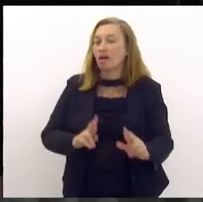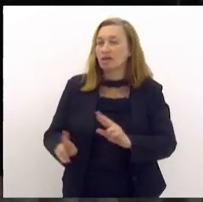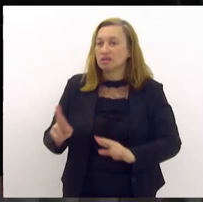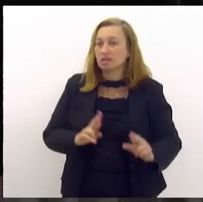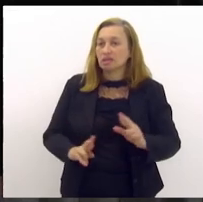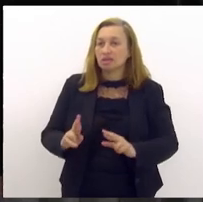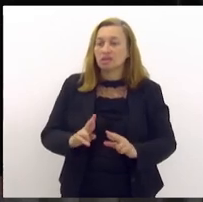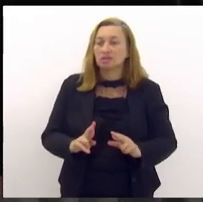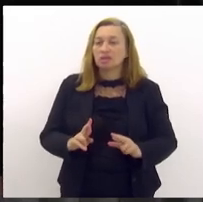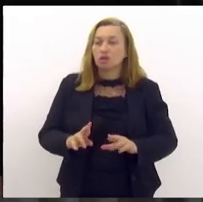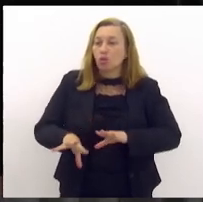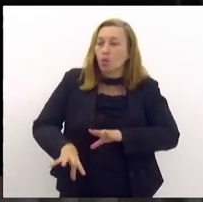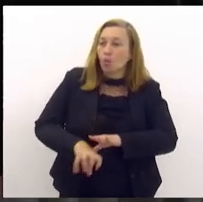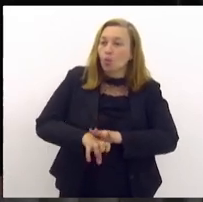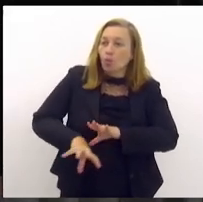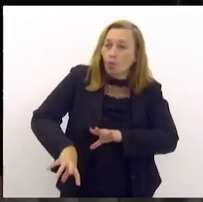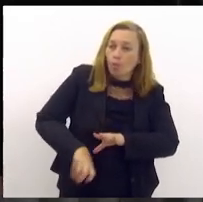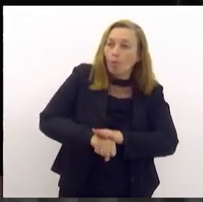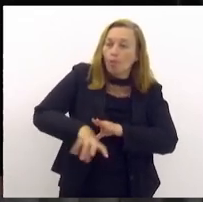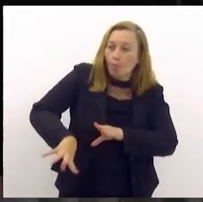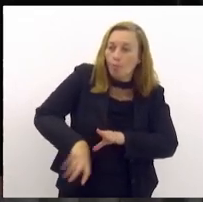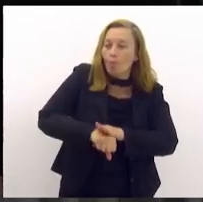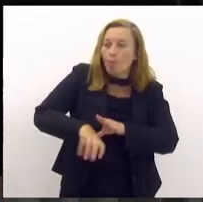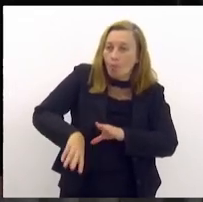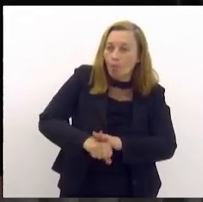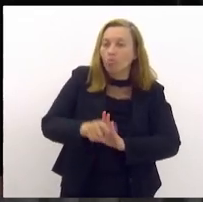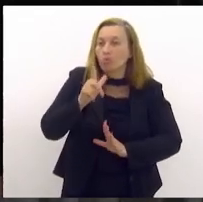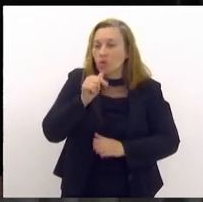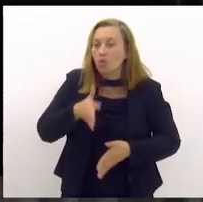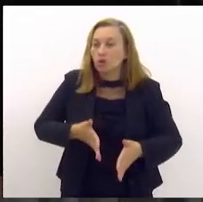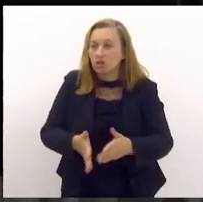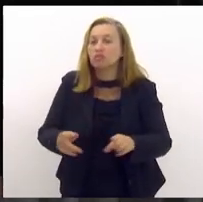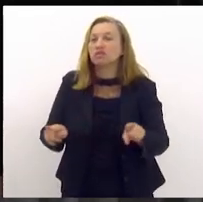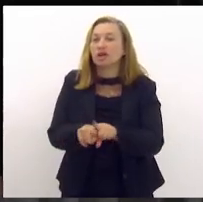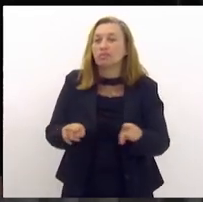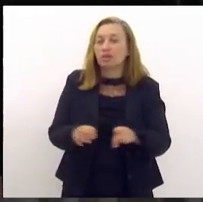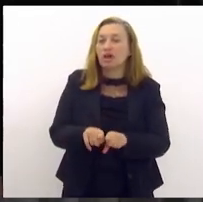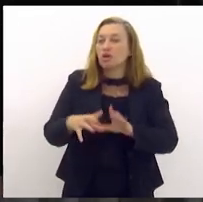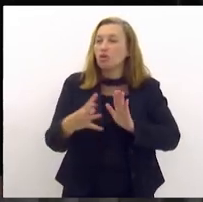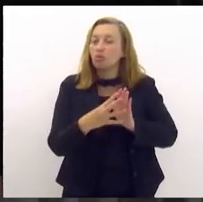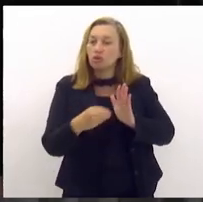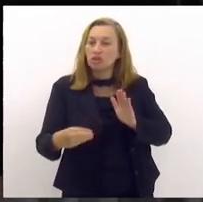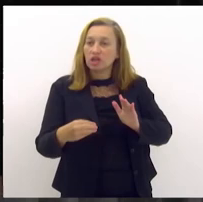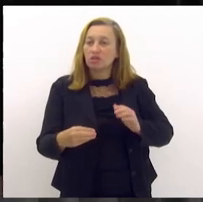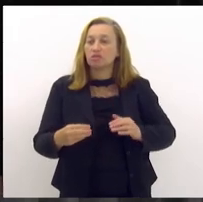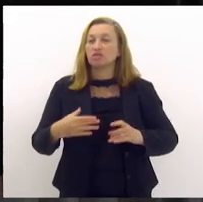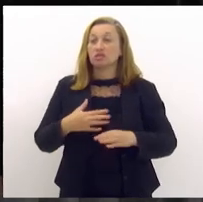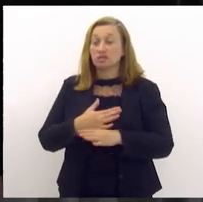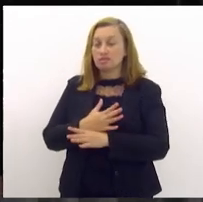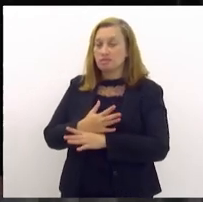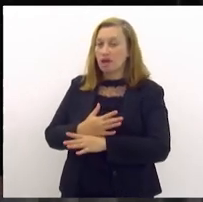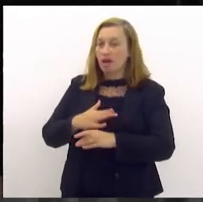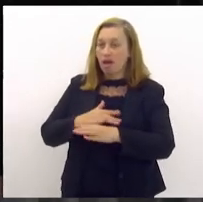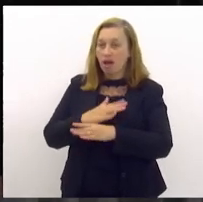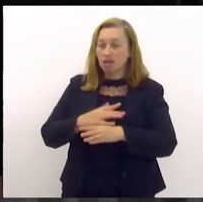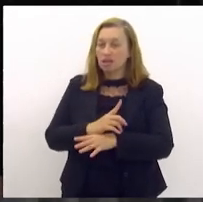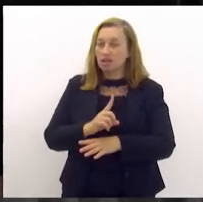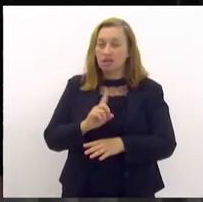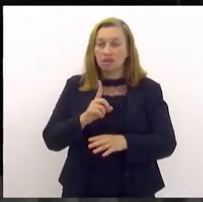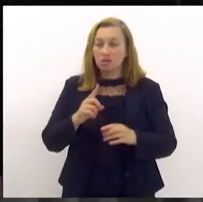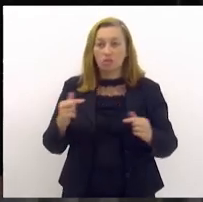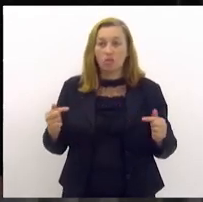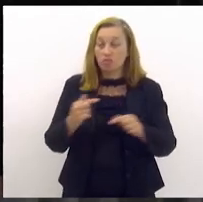à dragagem dos rios, a também ao modelo de urbanização que não atende às